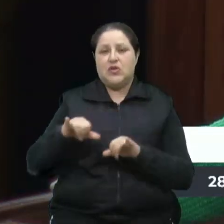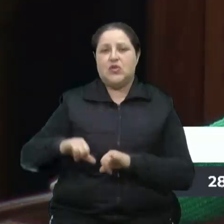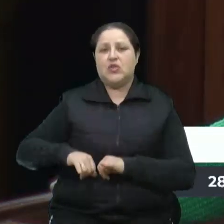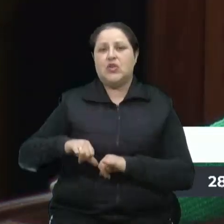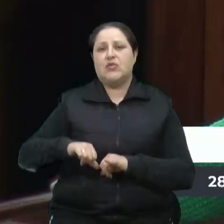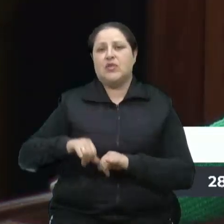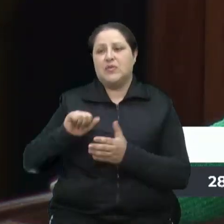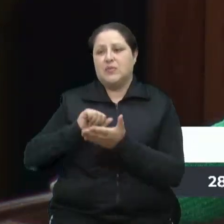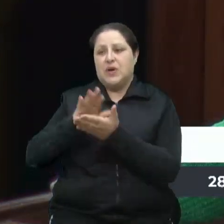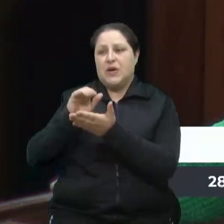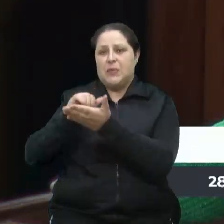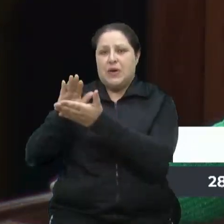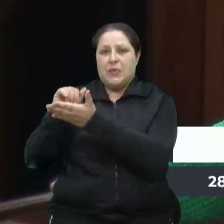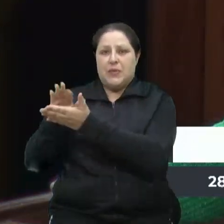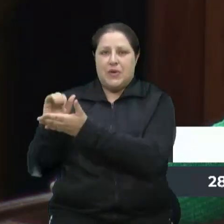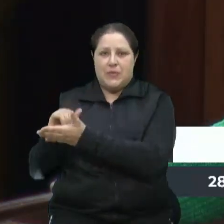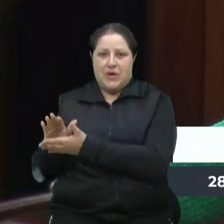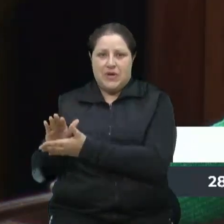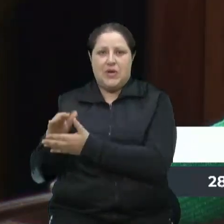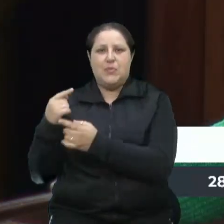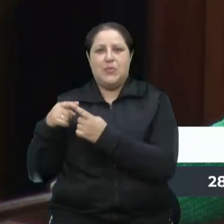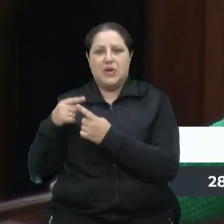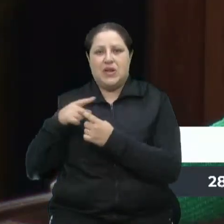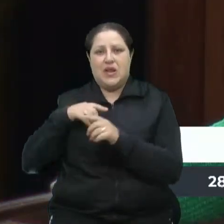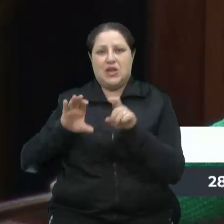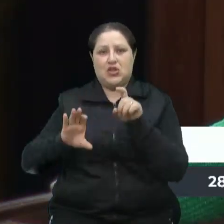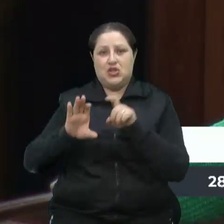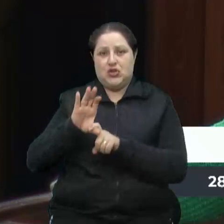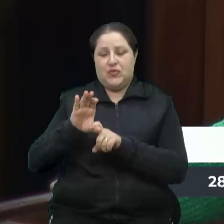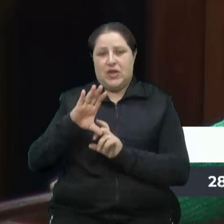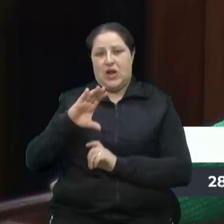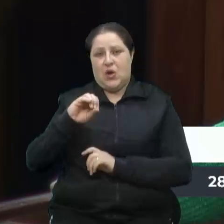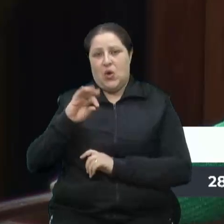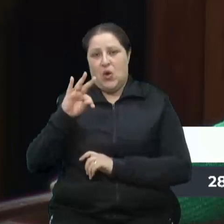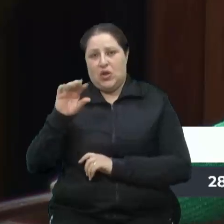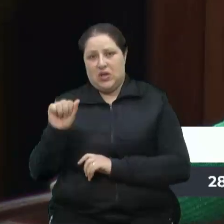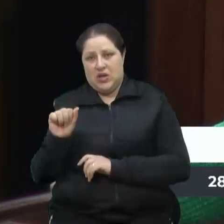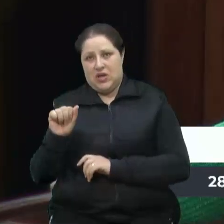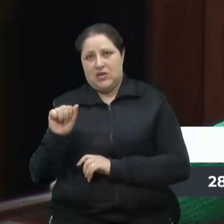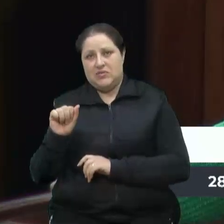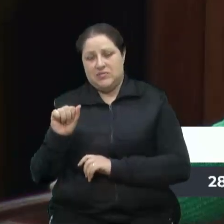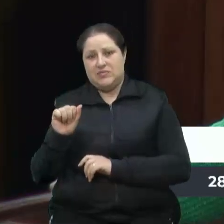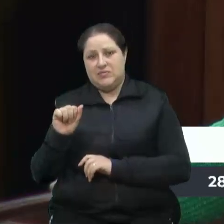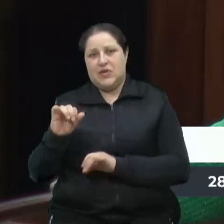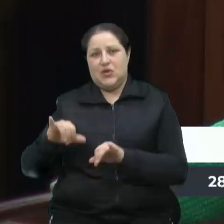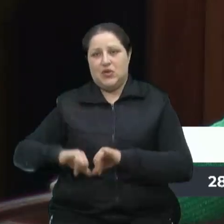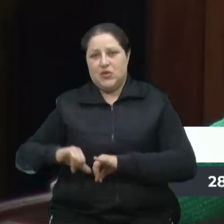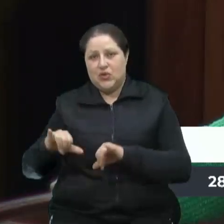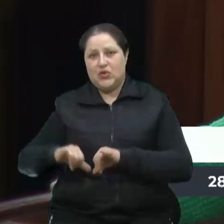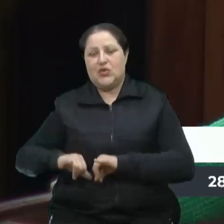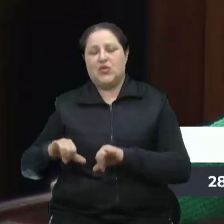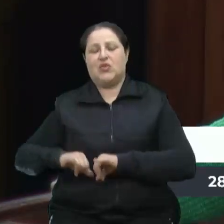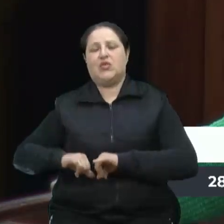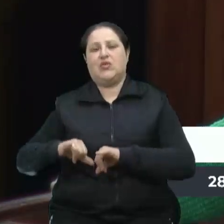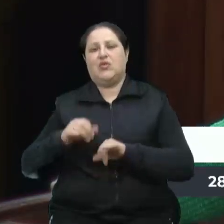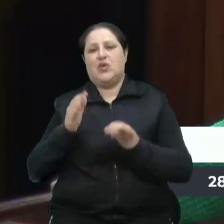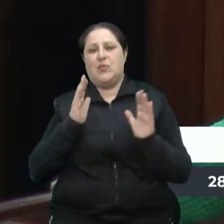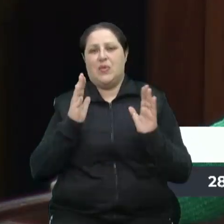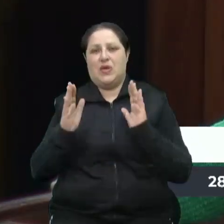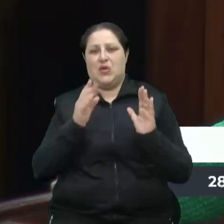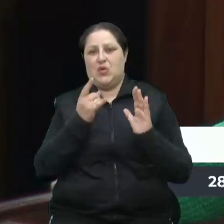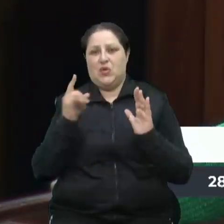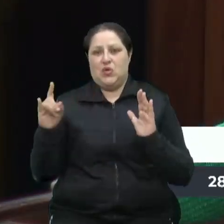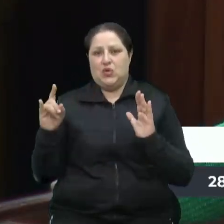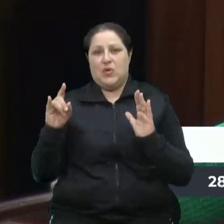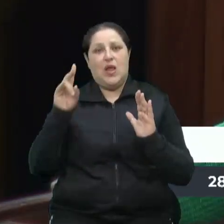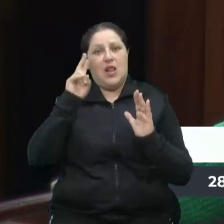por conta de dívidas em cotas condominiais que sofreram adquiridas no último período. O último